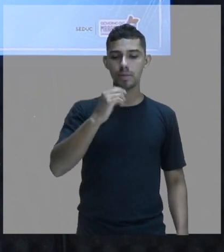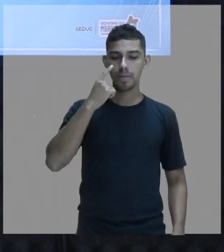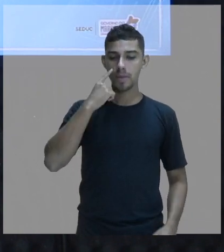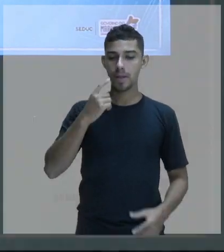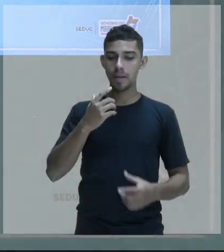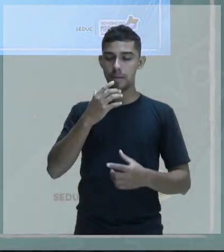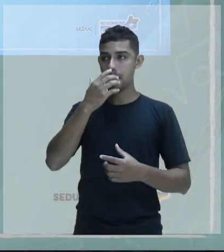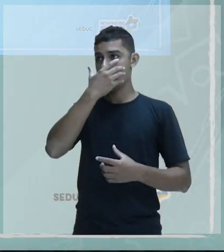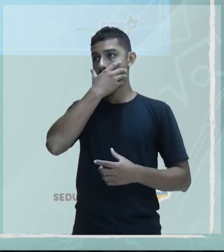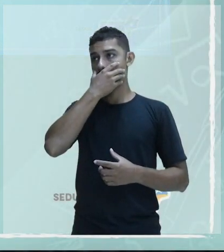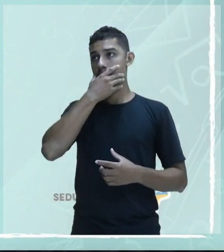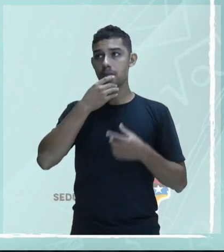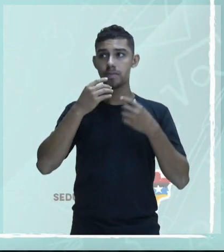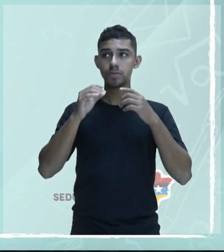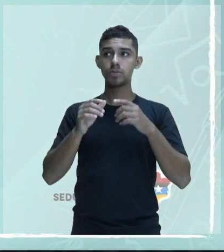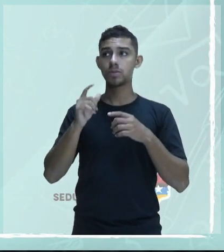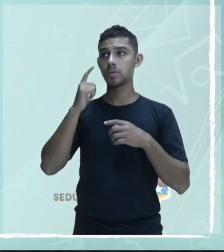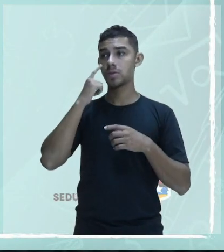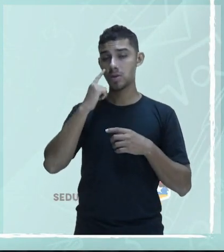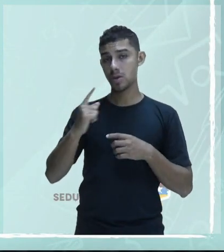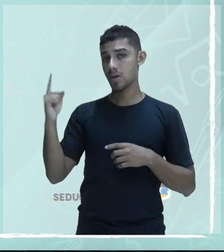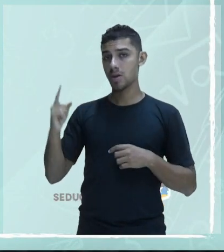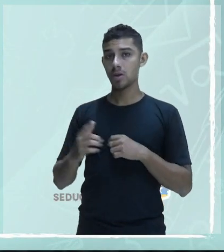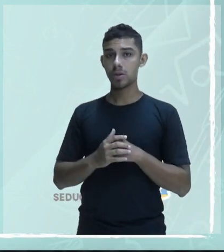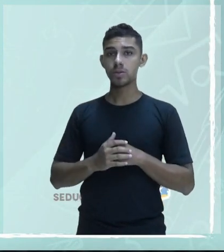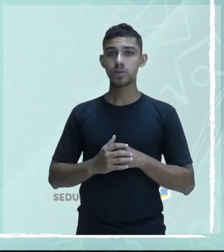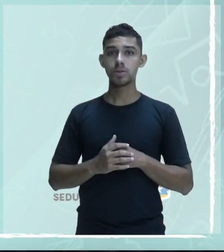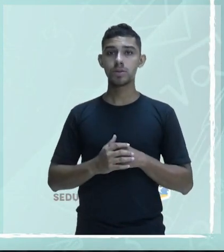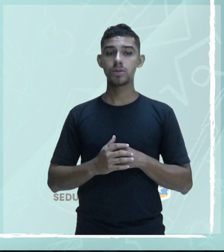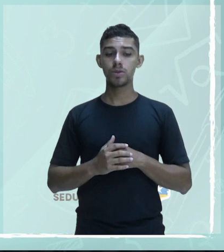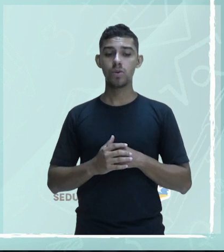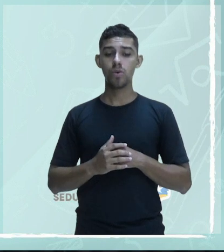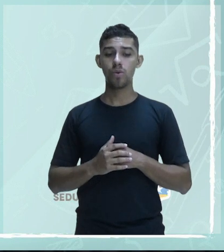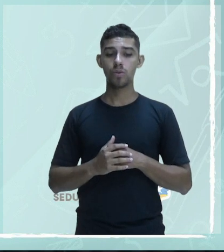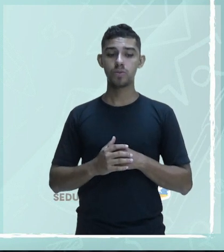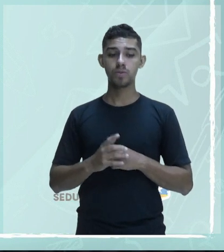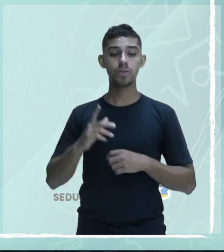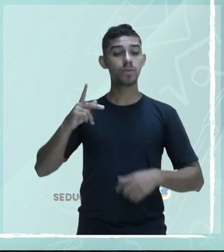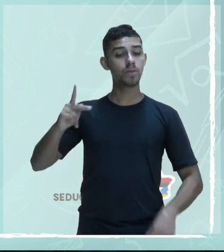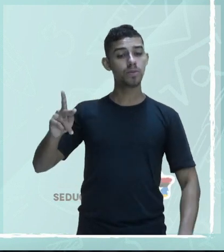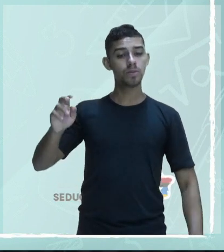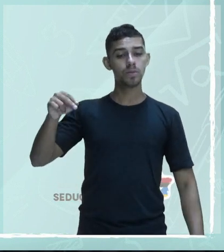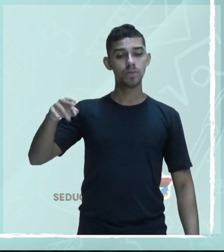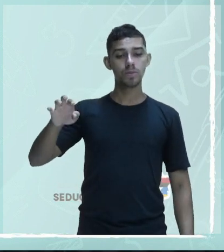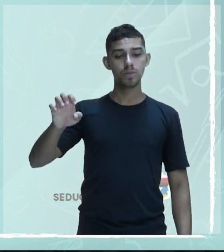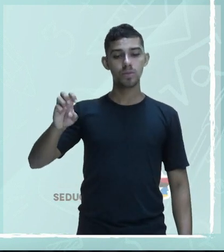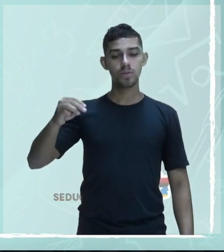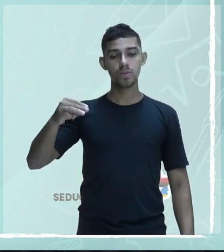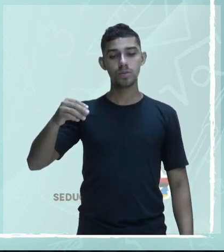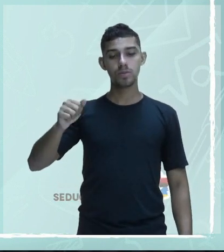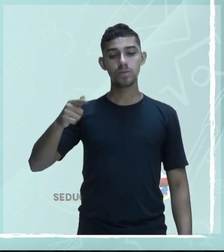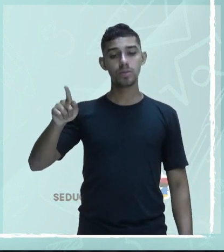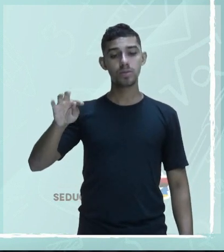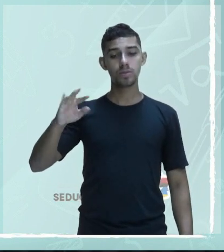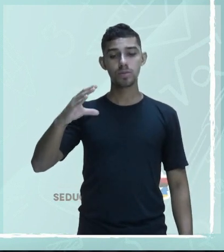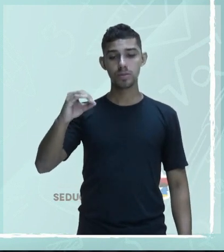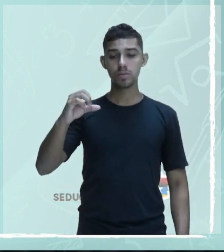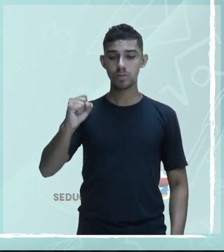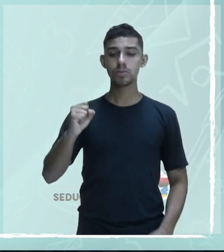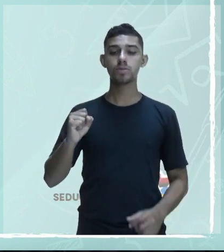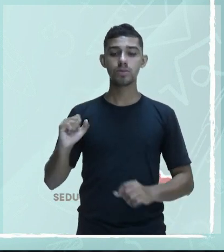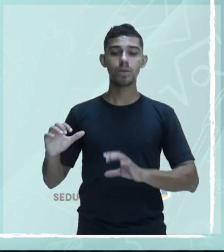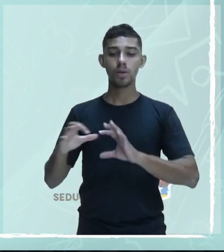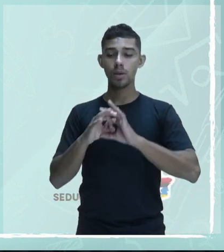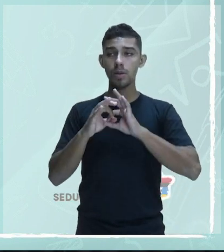imagem aqui, ó. Ele também é oco. Ossos ocos com cavidades revestidas de mucosa. Então ele tem essa função de unir todos os ossos da